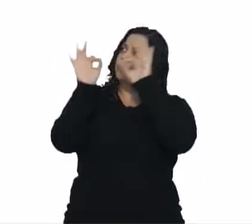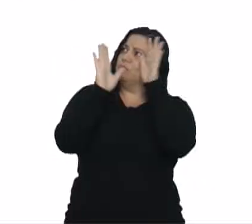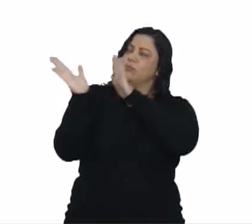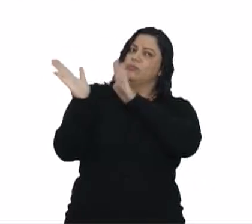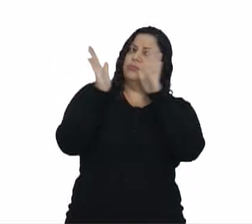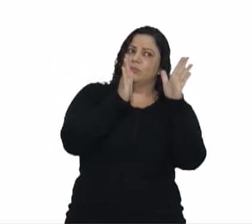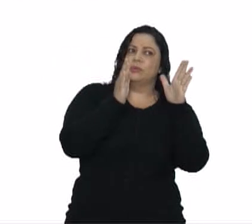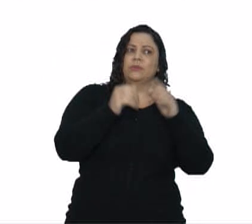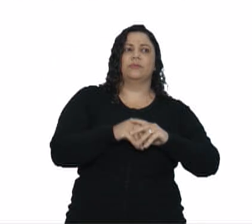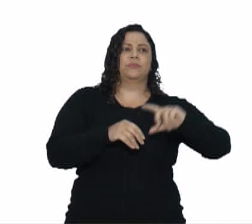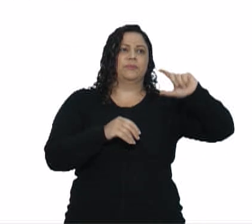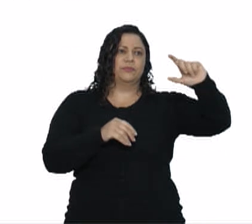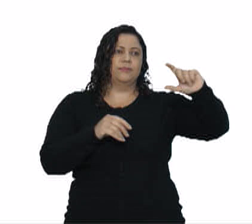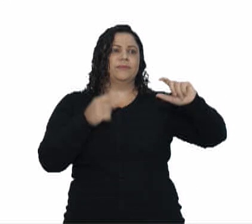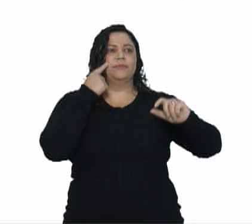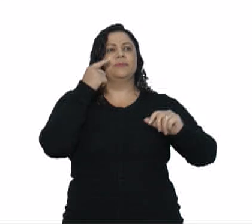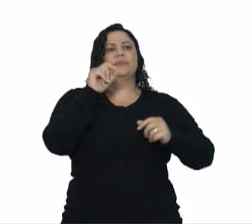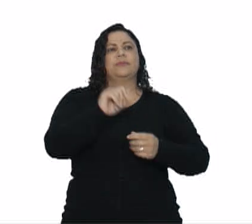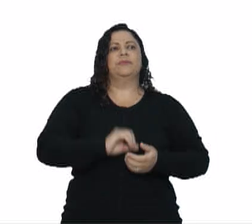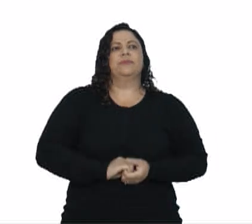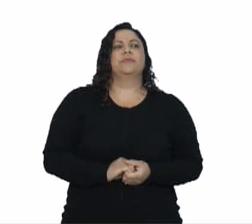lá. Martin